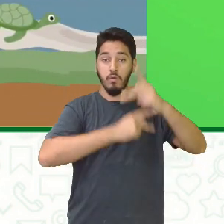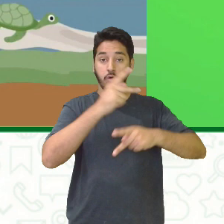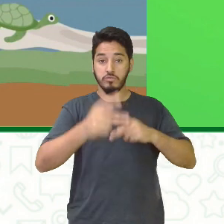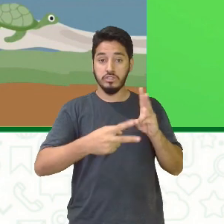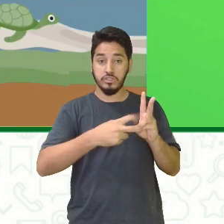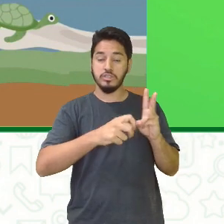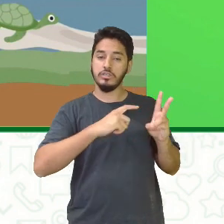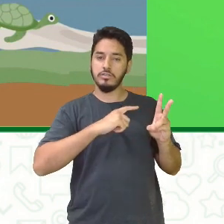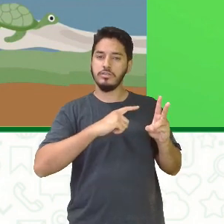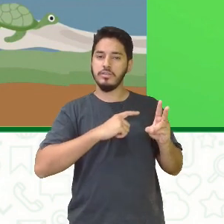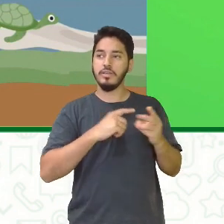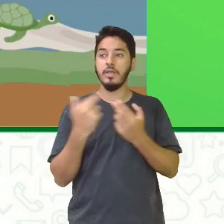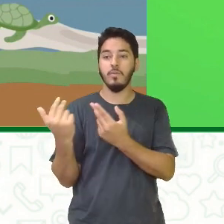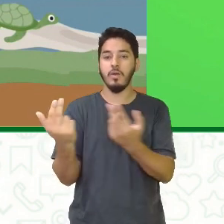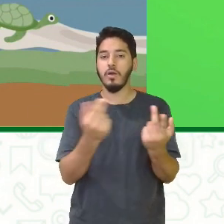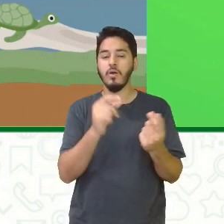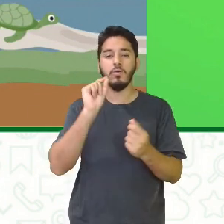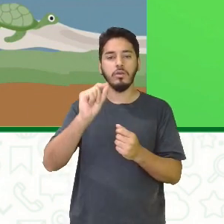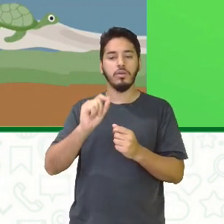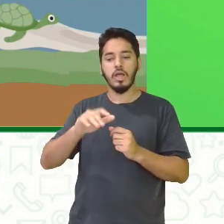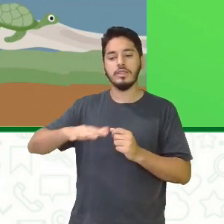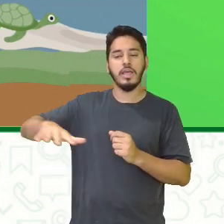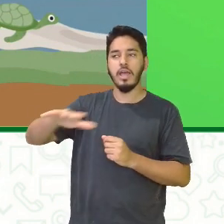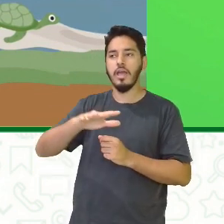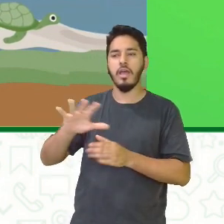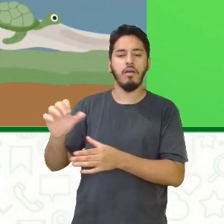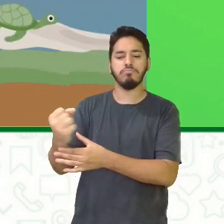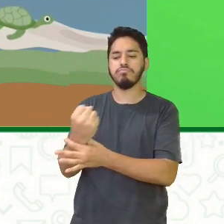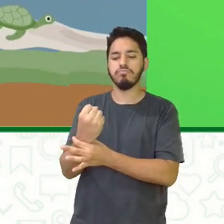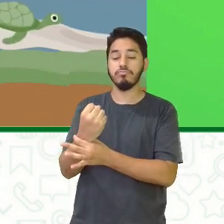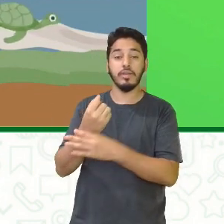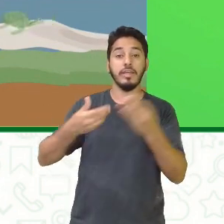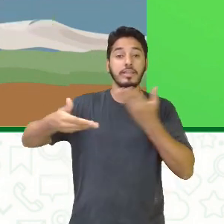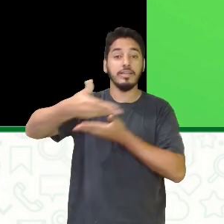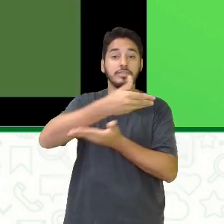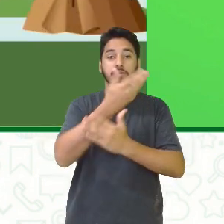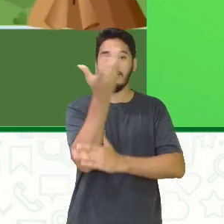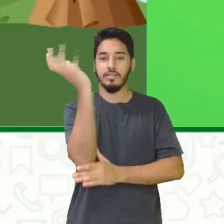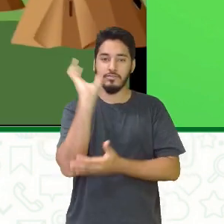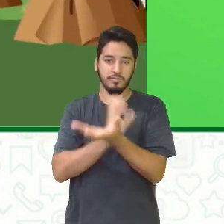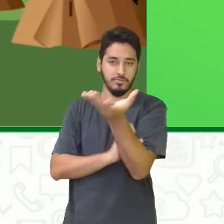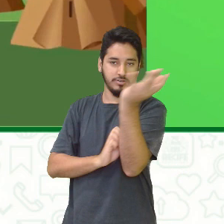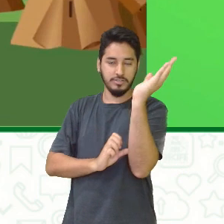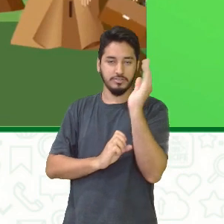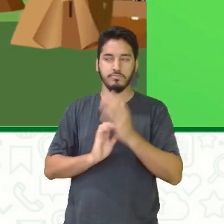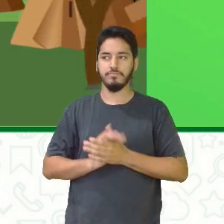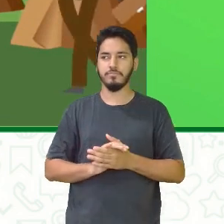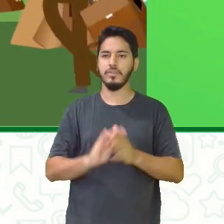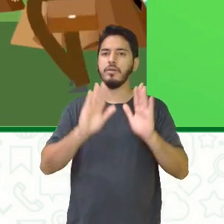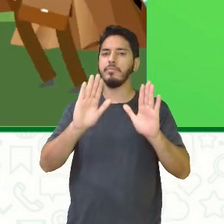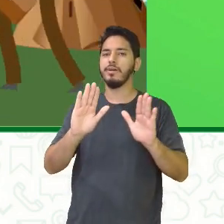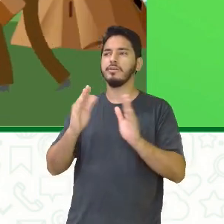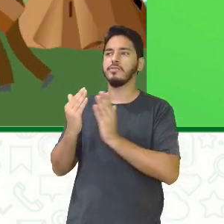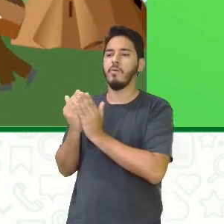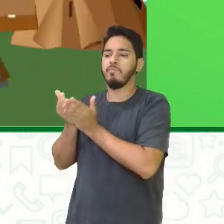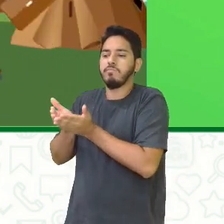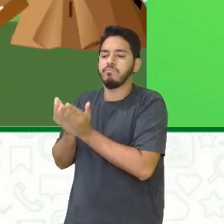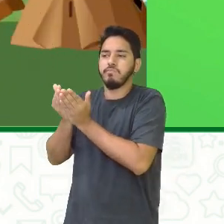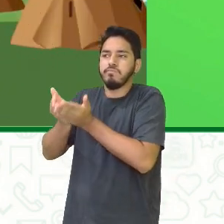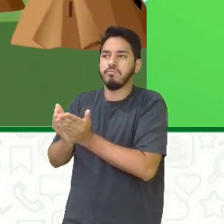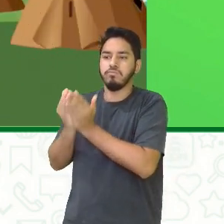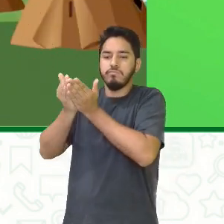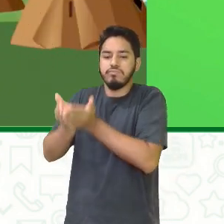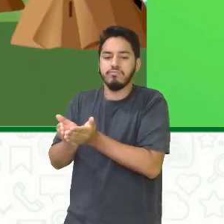comum, como a posse coletiva da terra e sua interação com a natureza. Mas com a colonização portuguesa, no